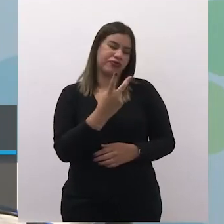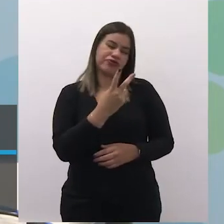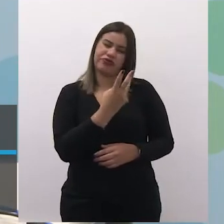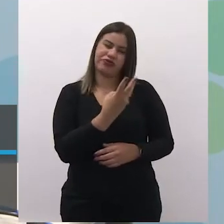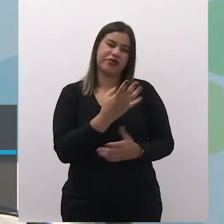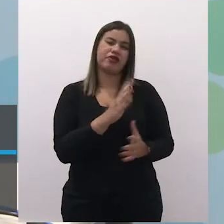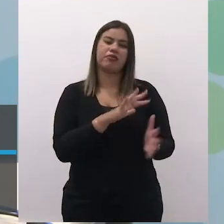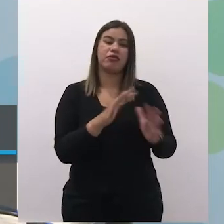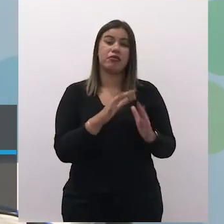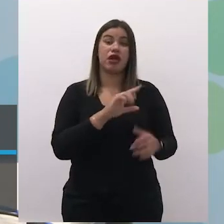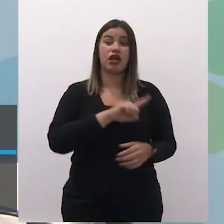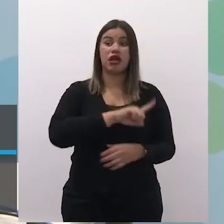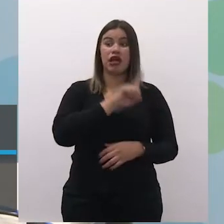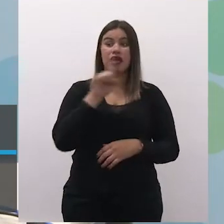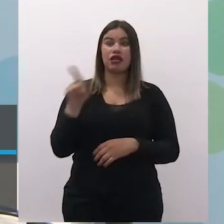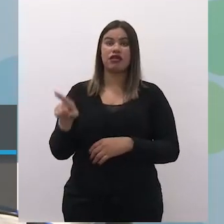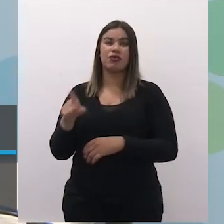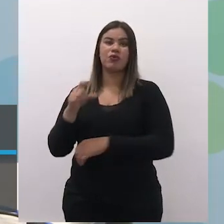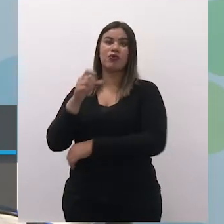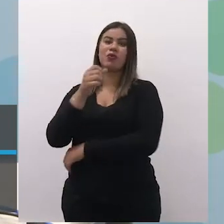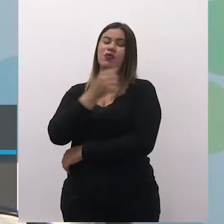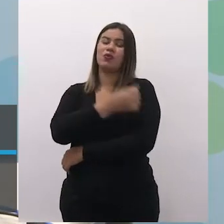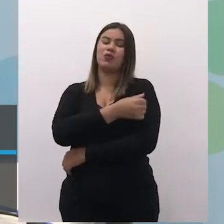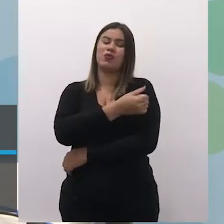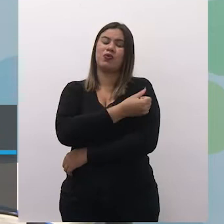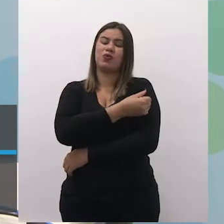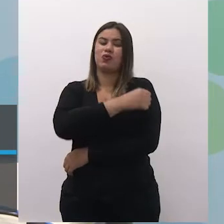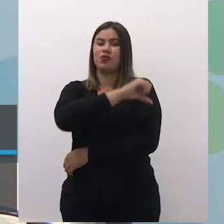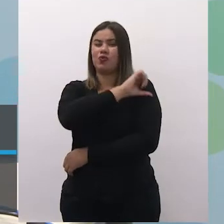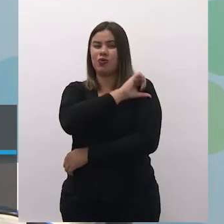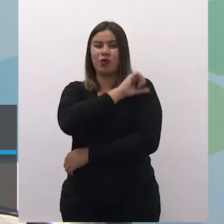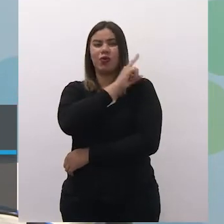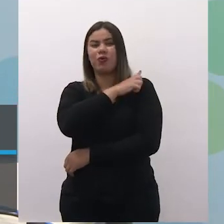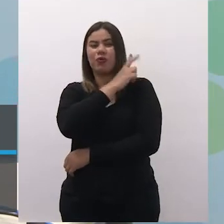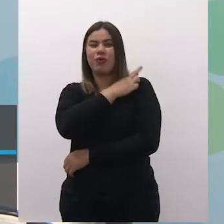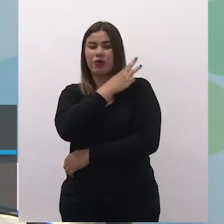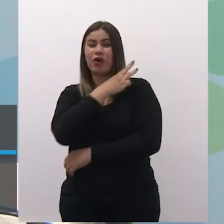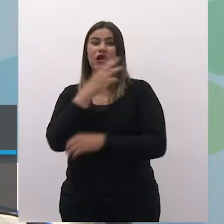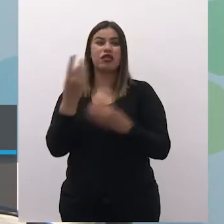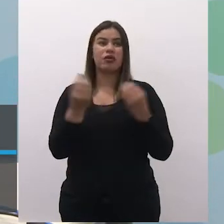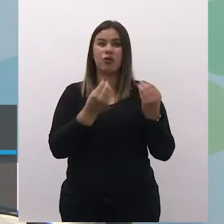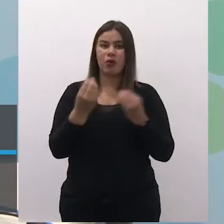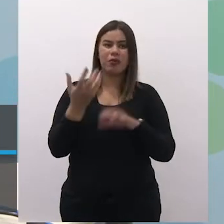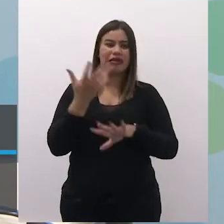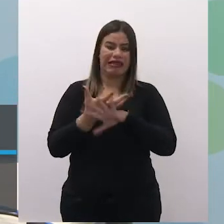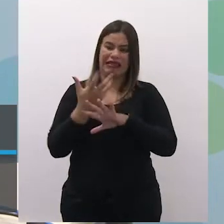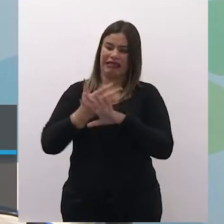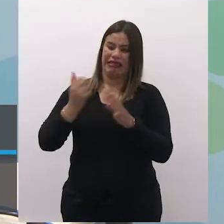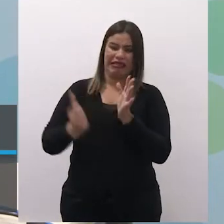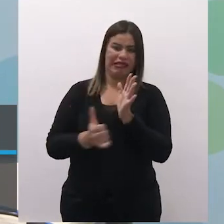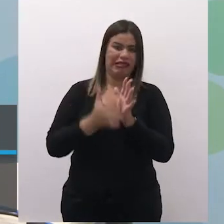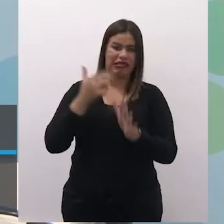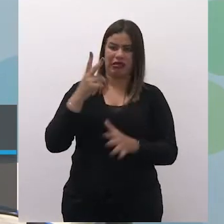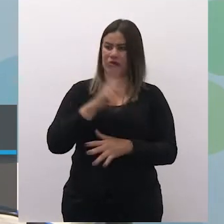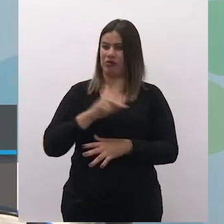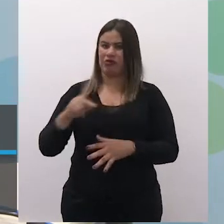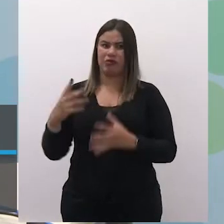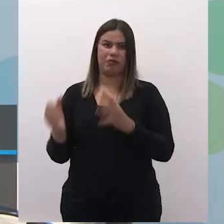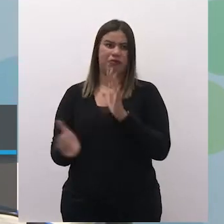e chega nos anos finais aquele monte de professores, aquele monte de componentes curriculares, né? A gente tem